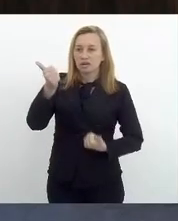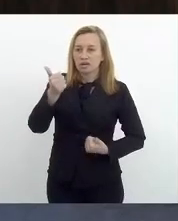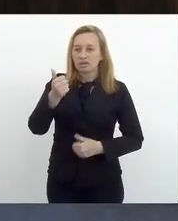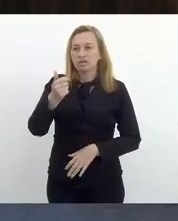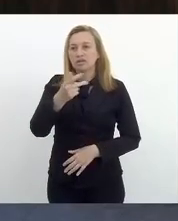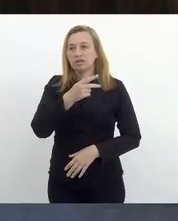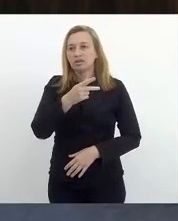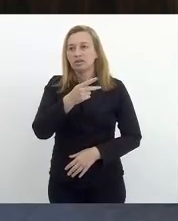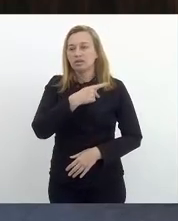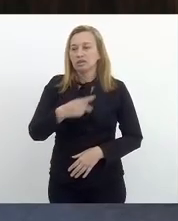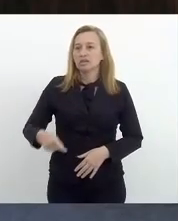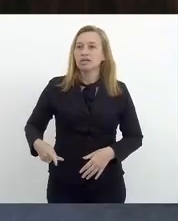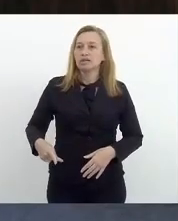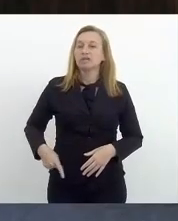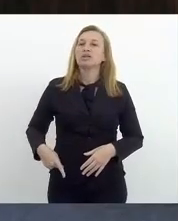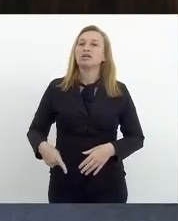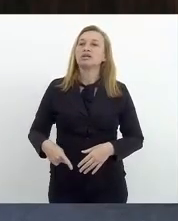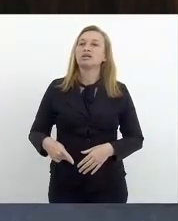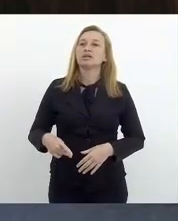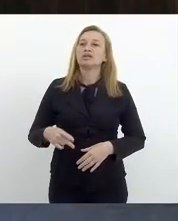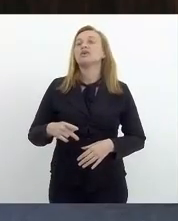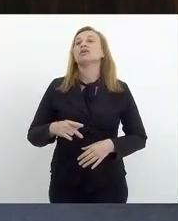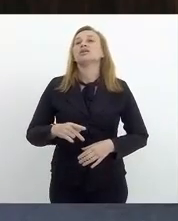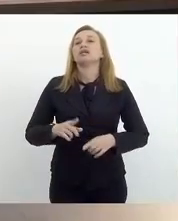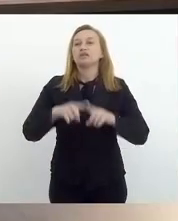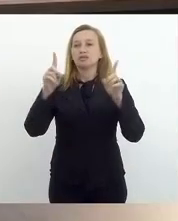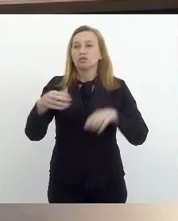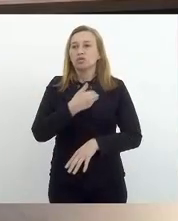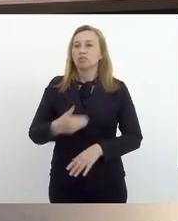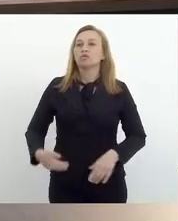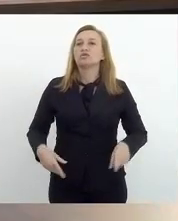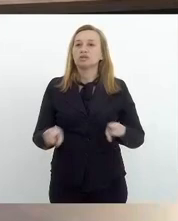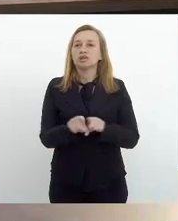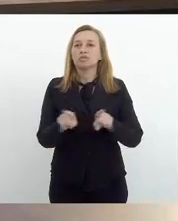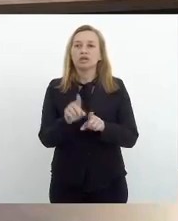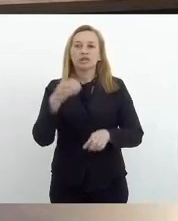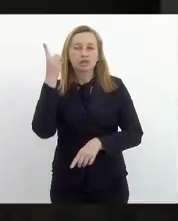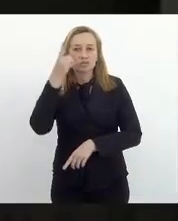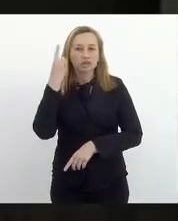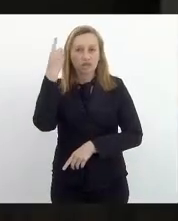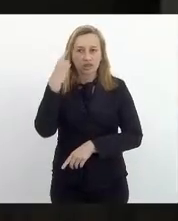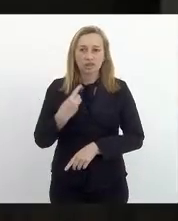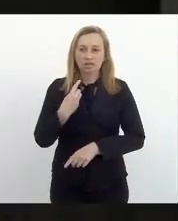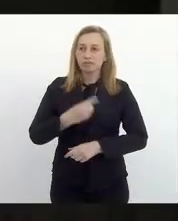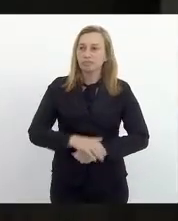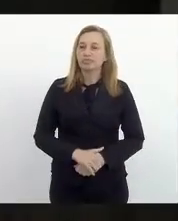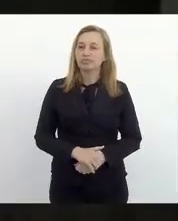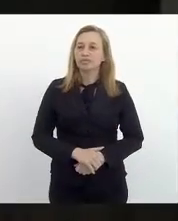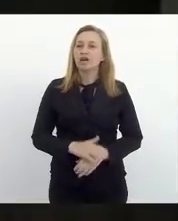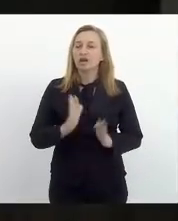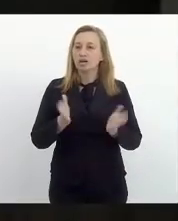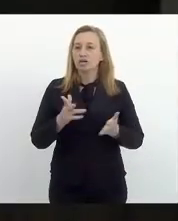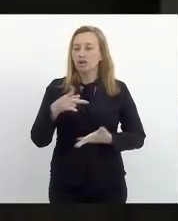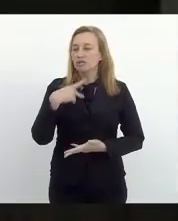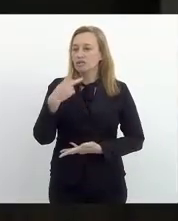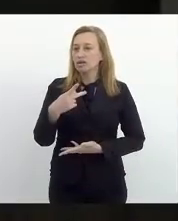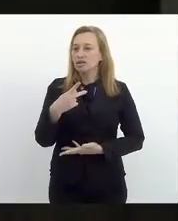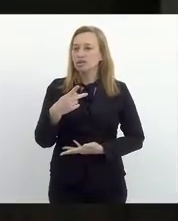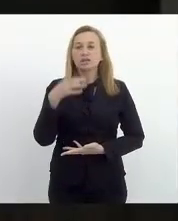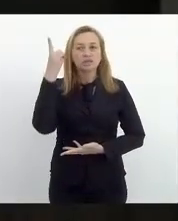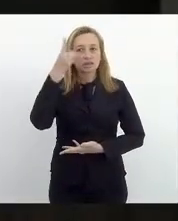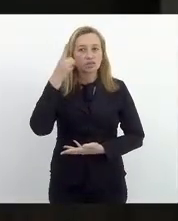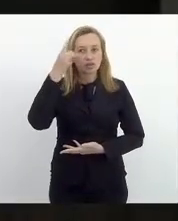comissão de servidores públicos Deputado a Dani Monteiro também presente daqui no plenário da Assembleia legislativo não passar a palavra ao